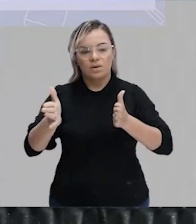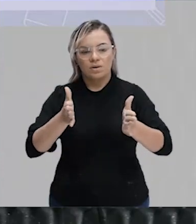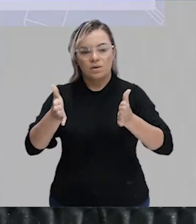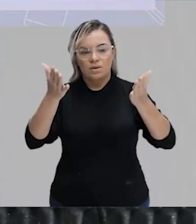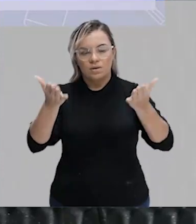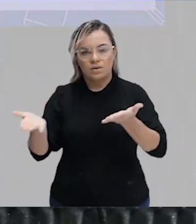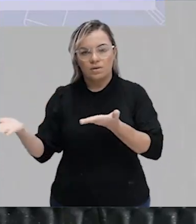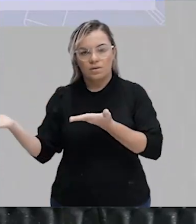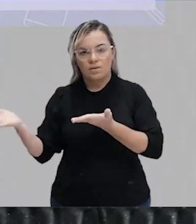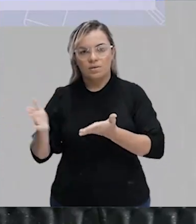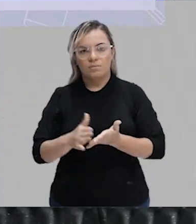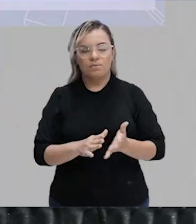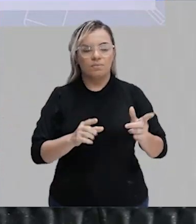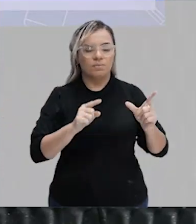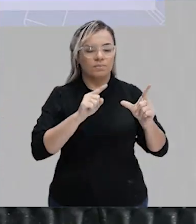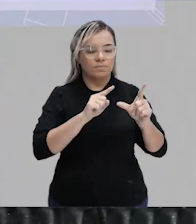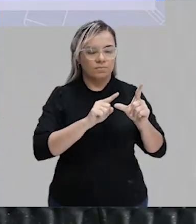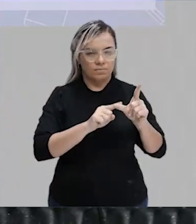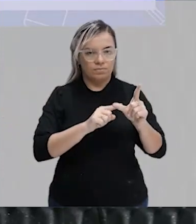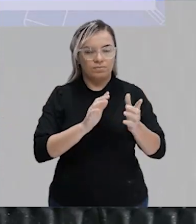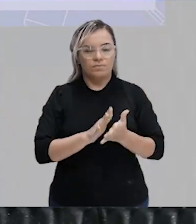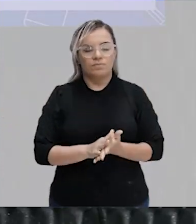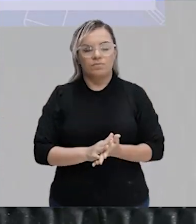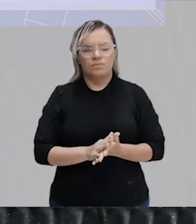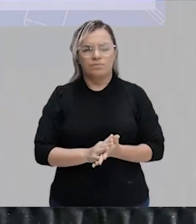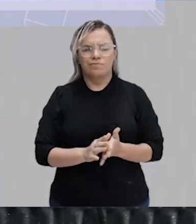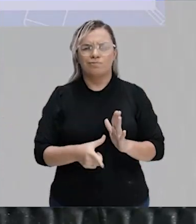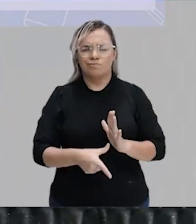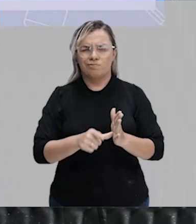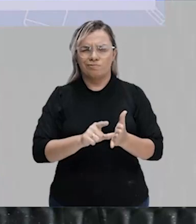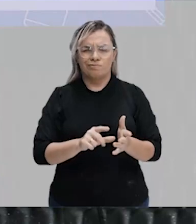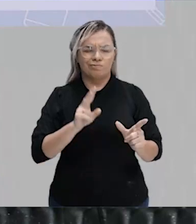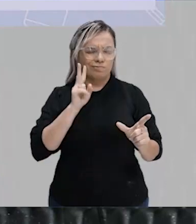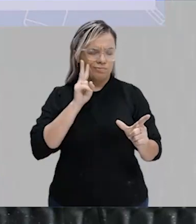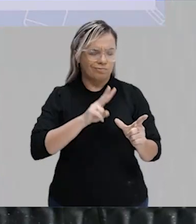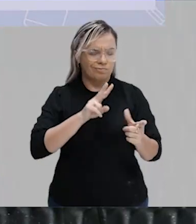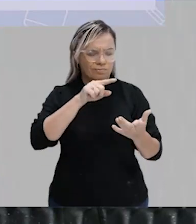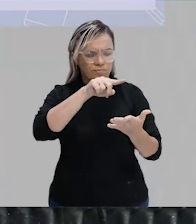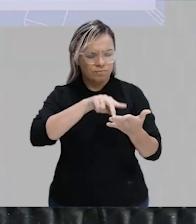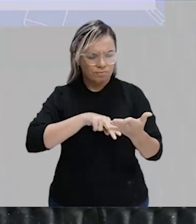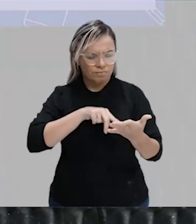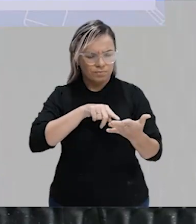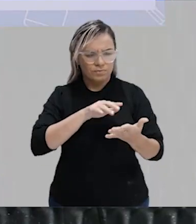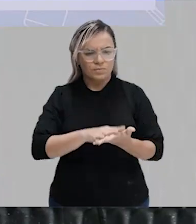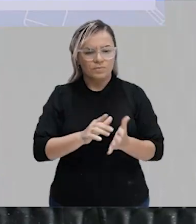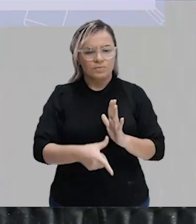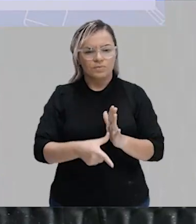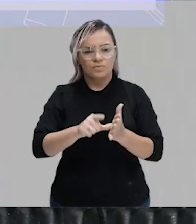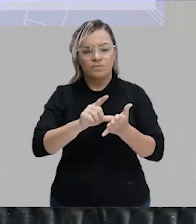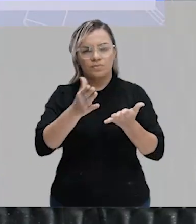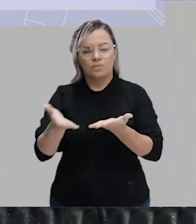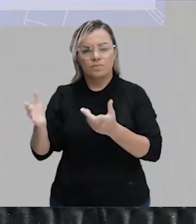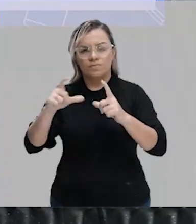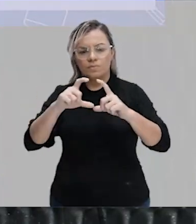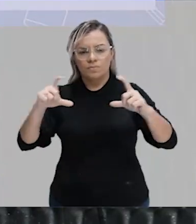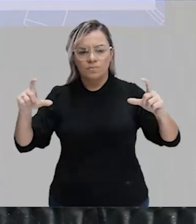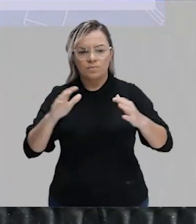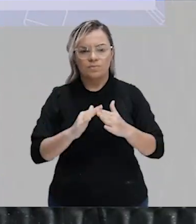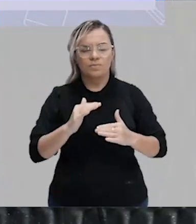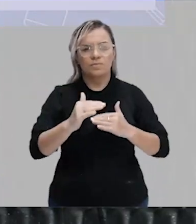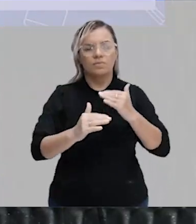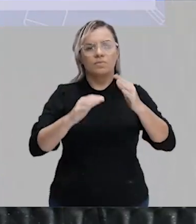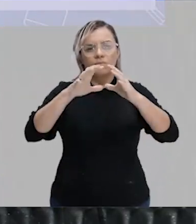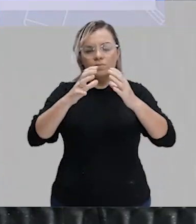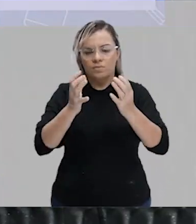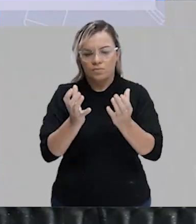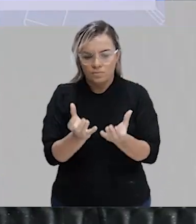dessa fase. Antes da gente ver aqui as alternativas, ele menciona aqui, pessoal, que o desenvolvimento embrionário